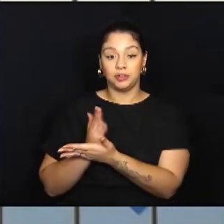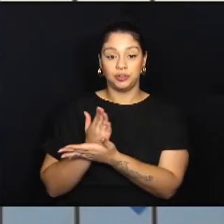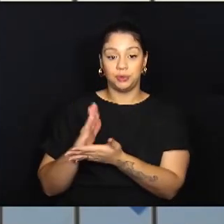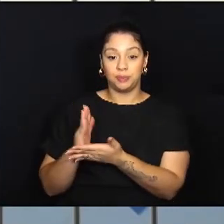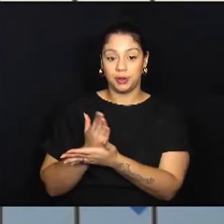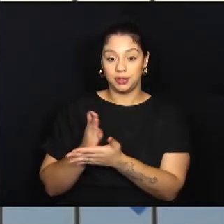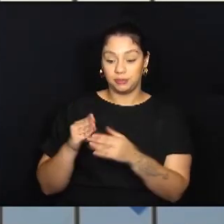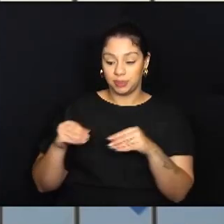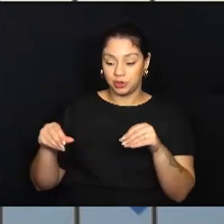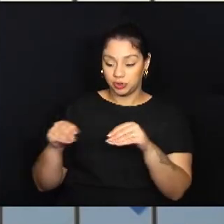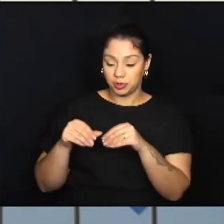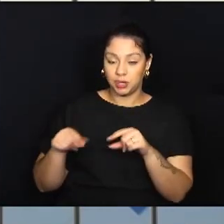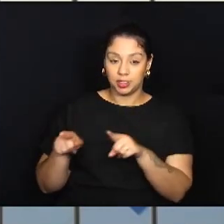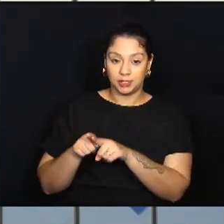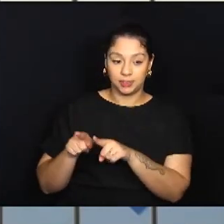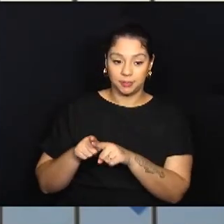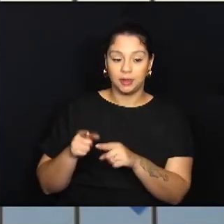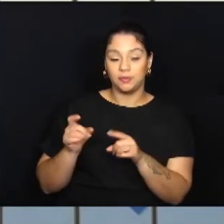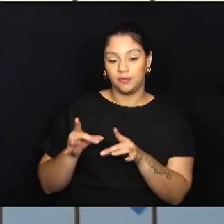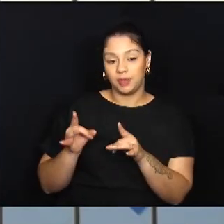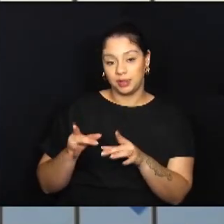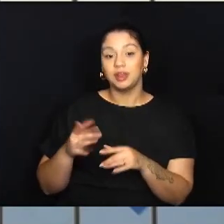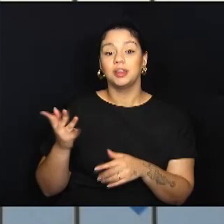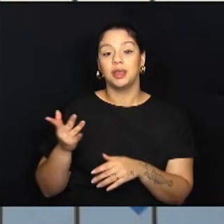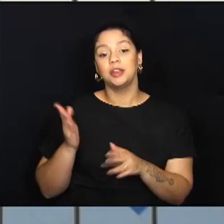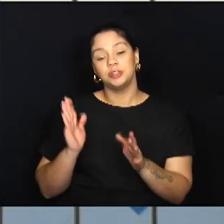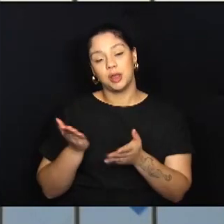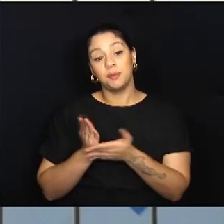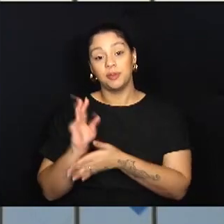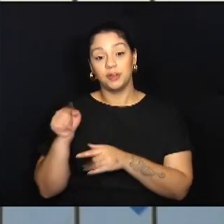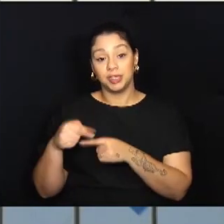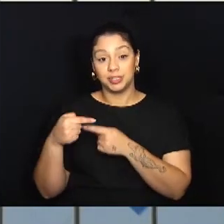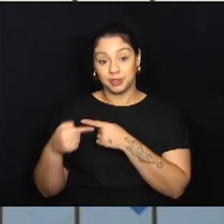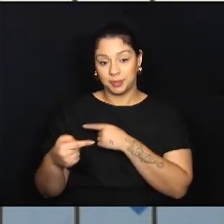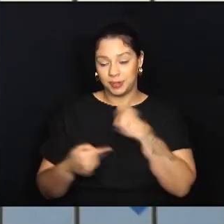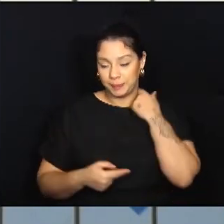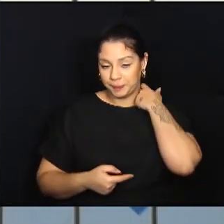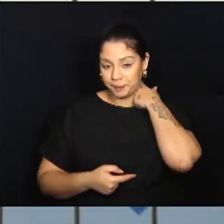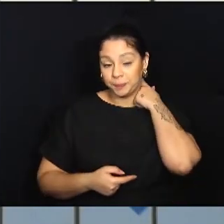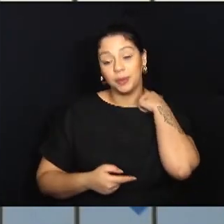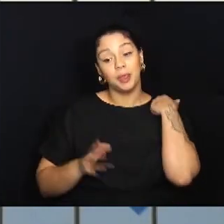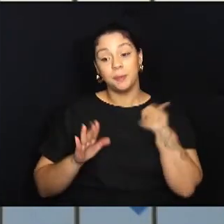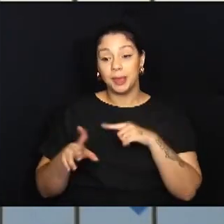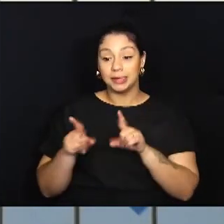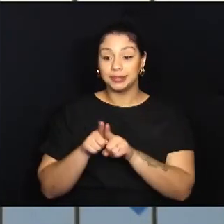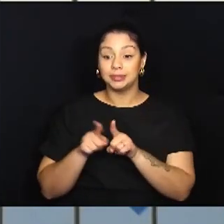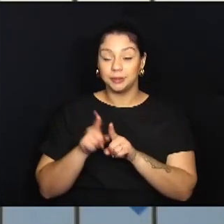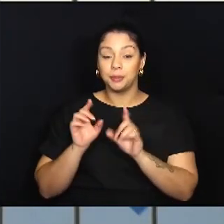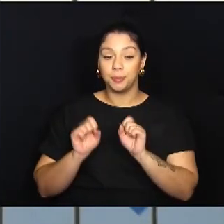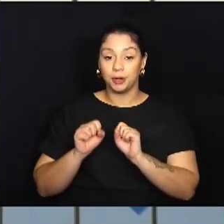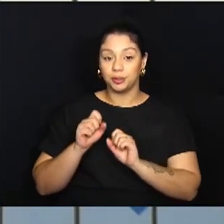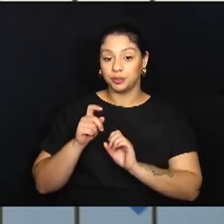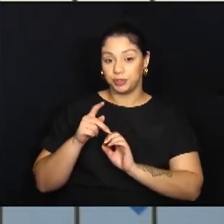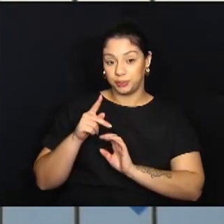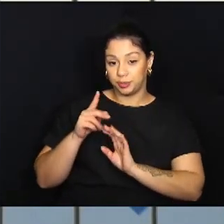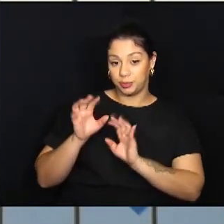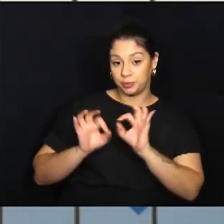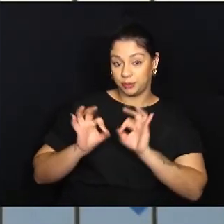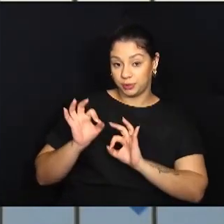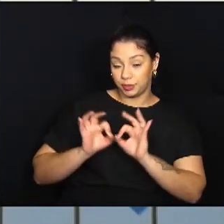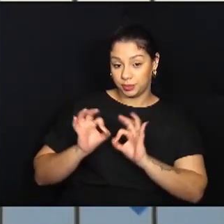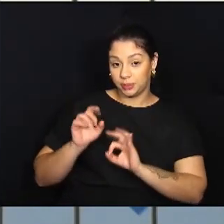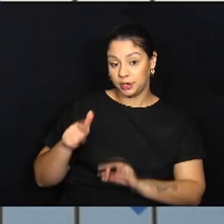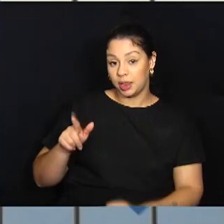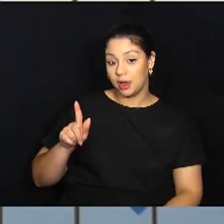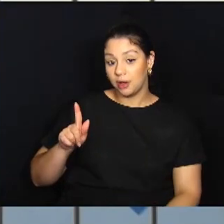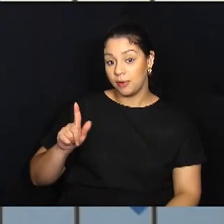solo e de loteamento, como no caso do aprovado esta semana em Campinas, mas também pode ser projetado para uma gleba. As